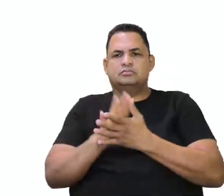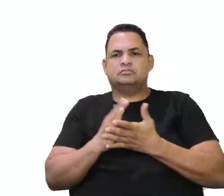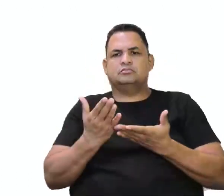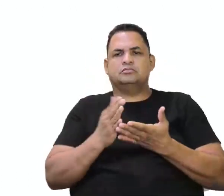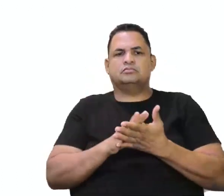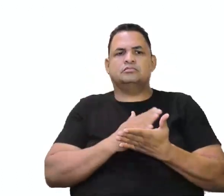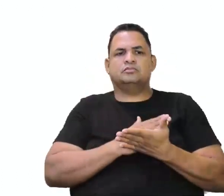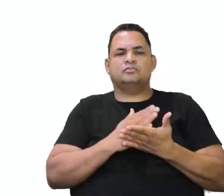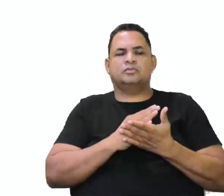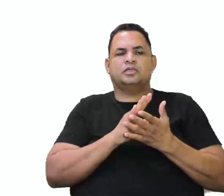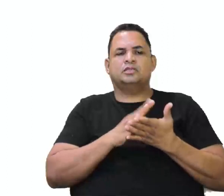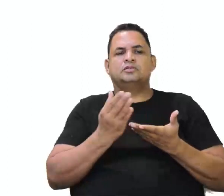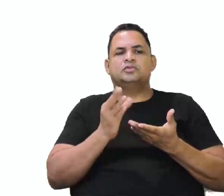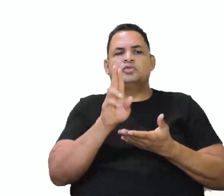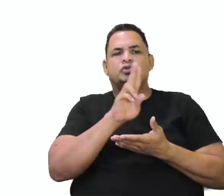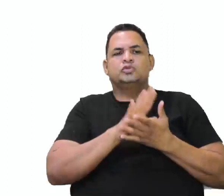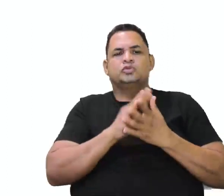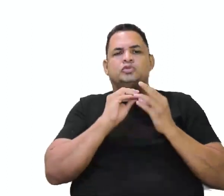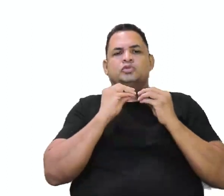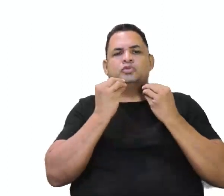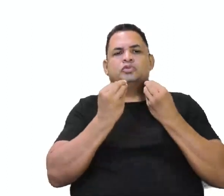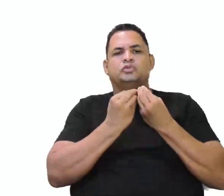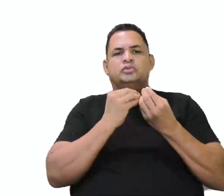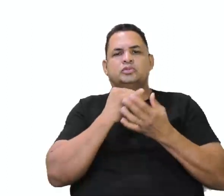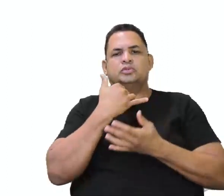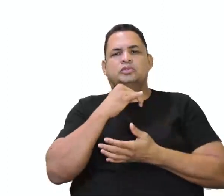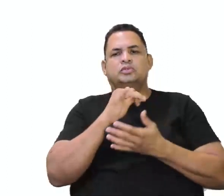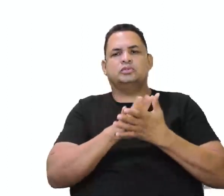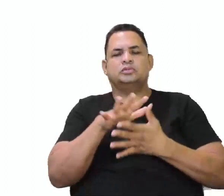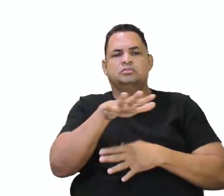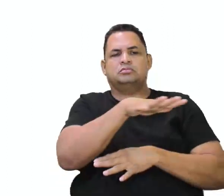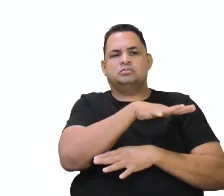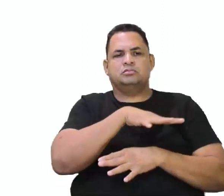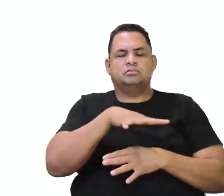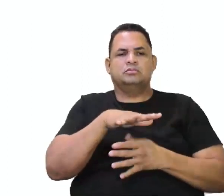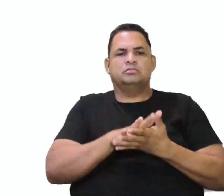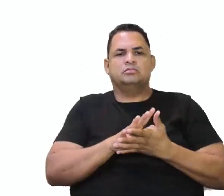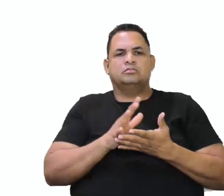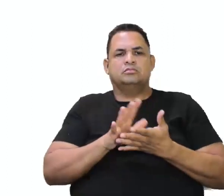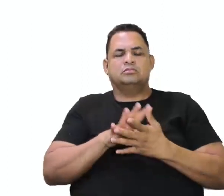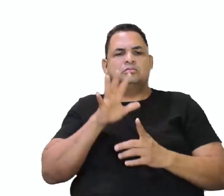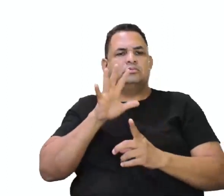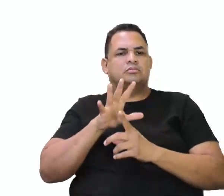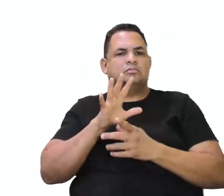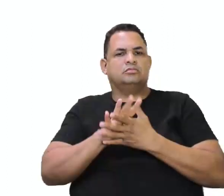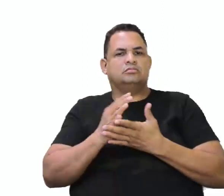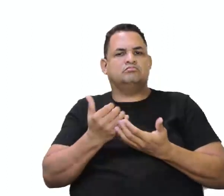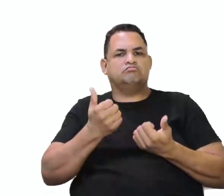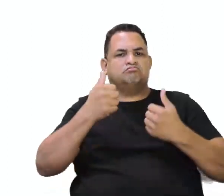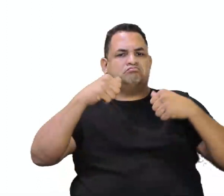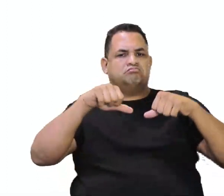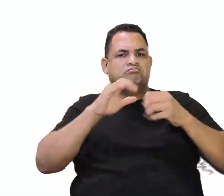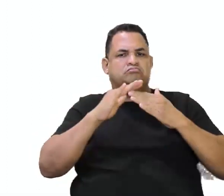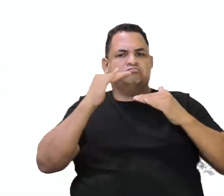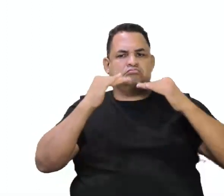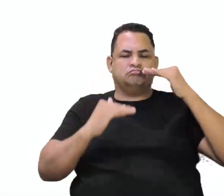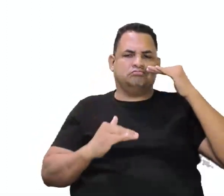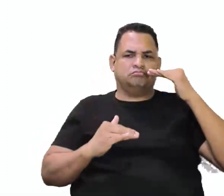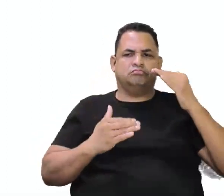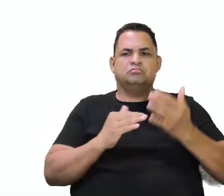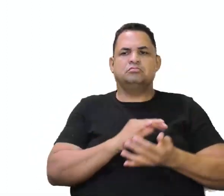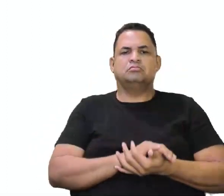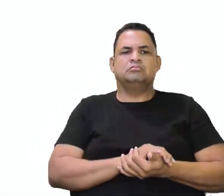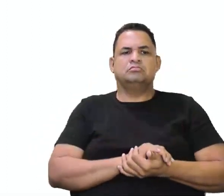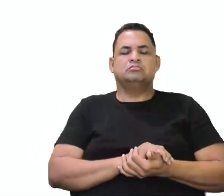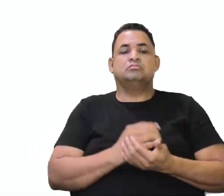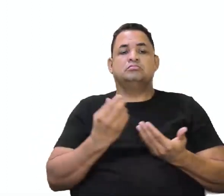à introdução de substâncias ou de energia num determinado ambiente, provocando efeitos negativos de